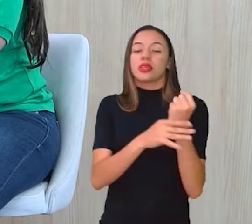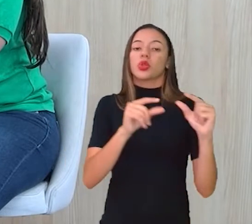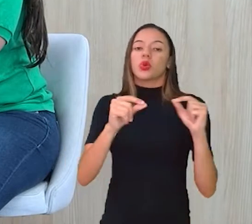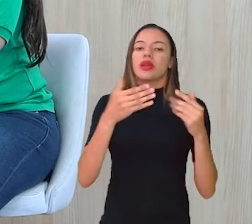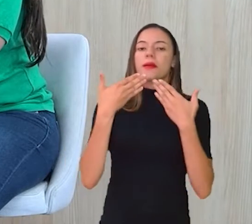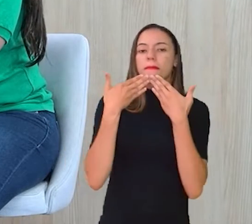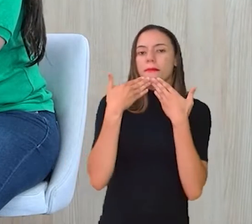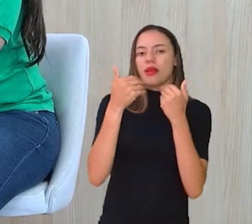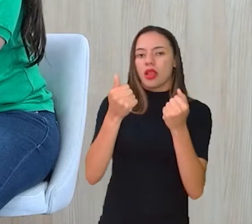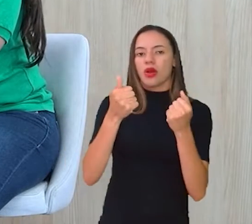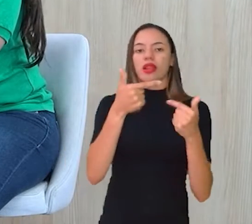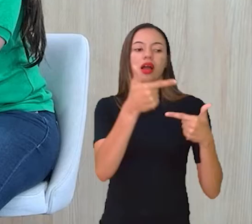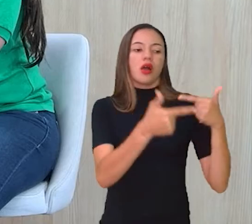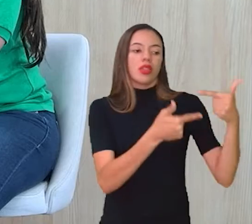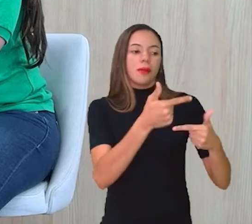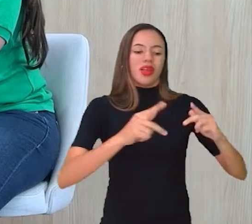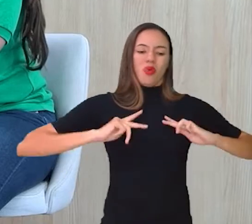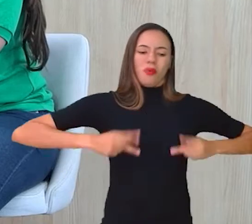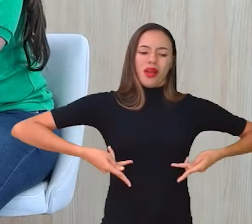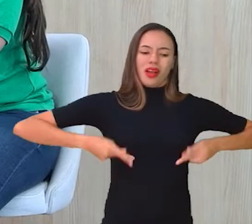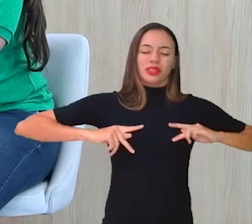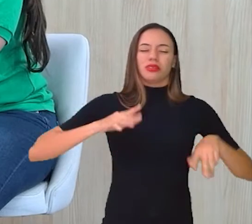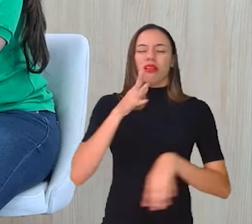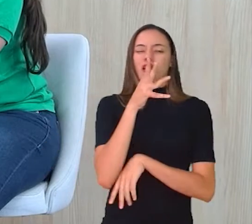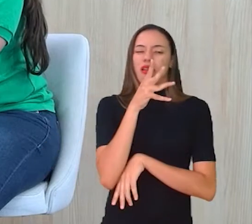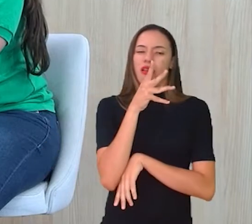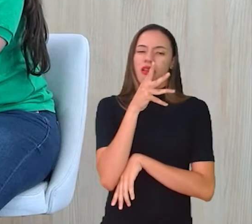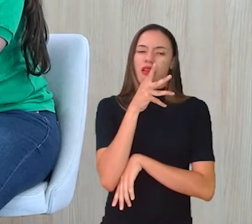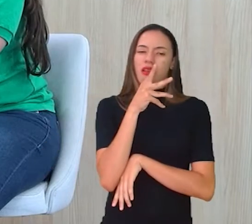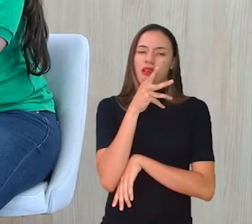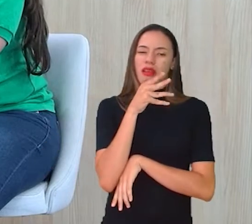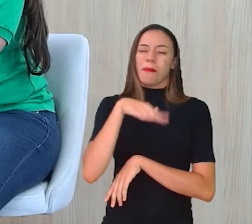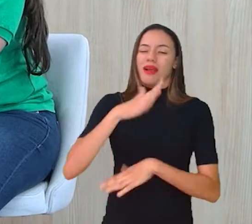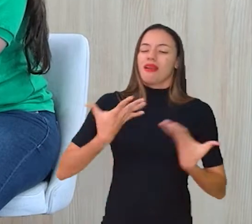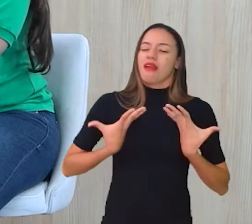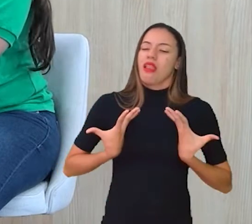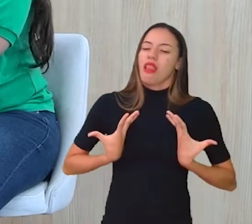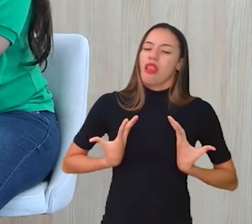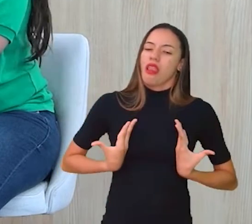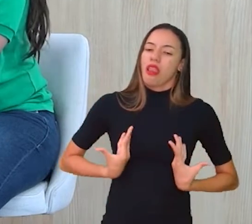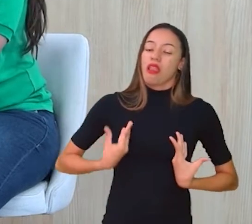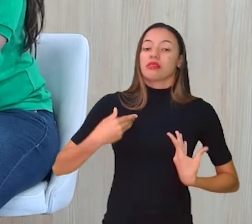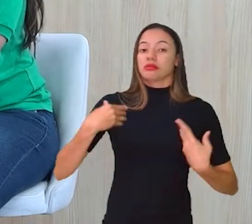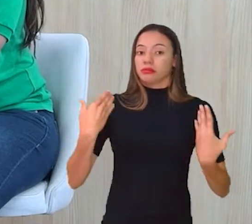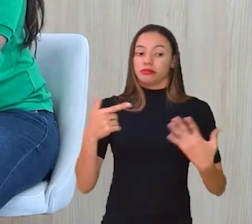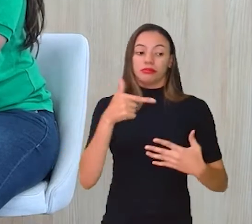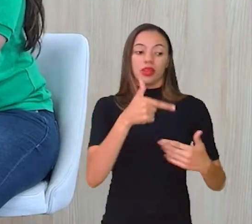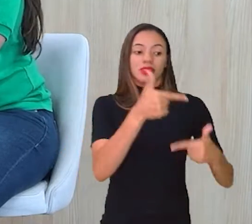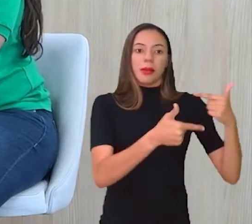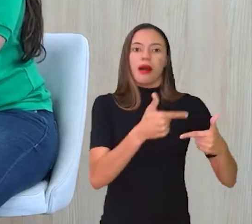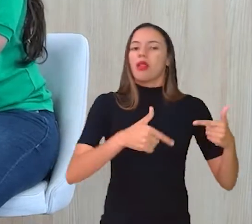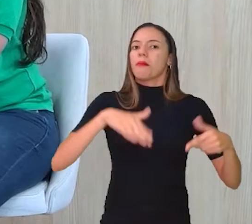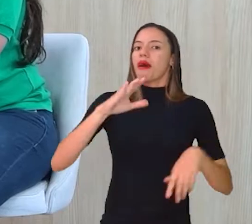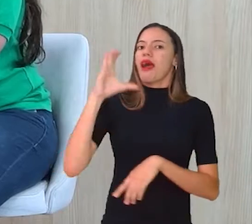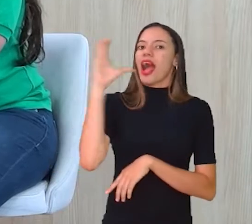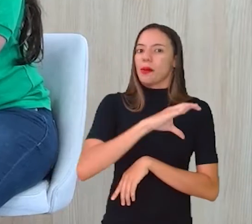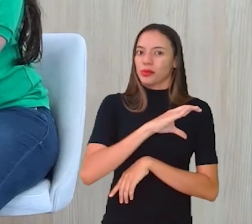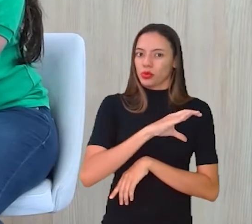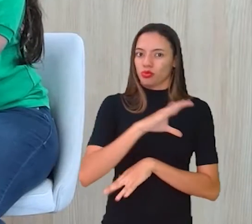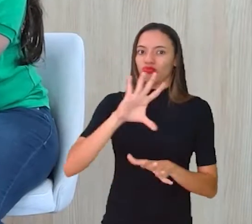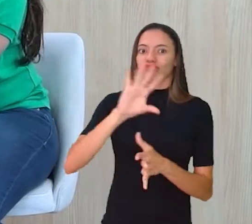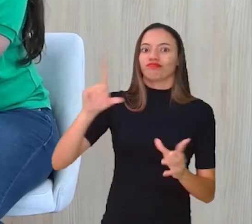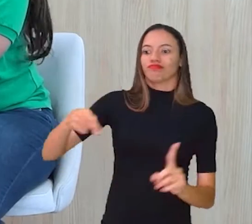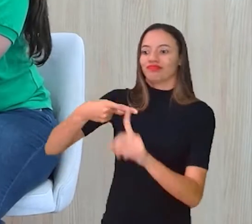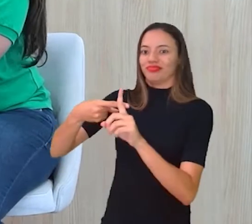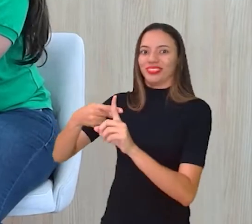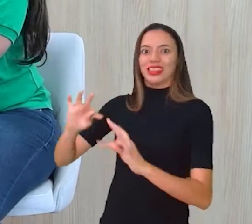o trabalho humano demoraria, seria muito desgastante, ou seja, você iria tornar o trabalho muito mais rápido, né? Depois